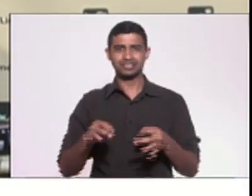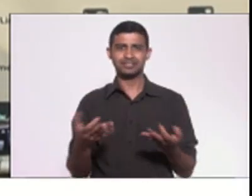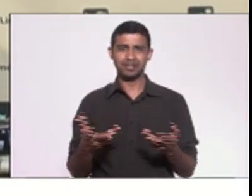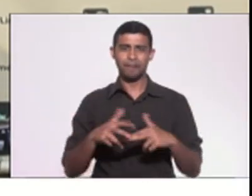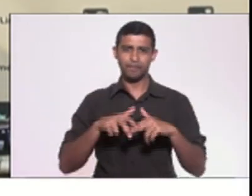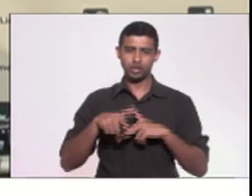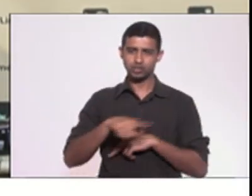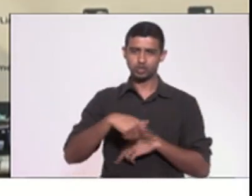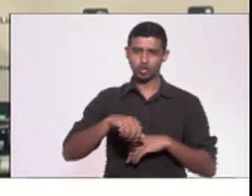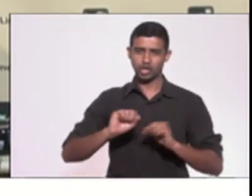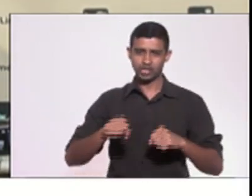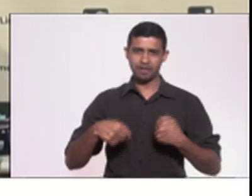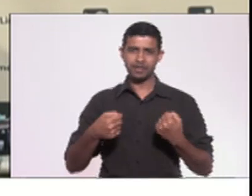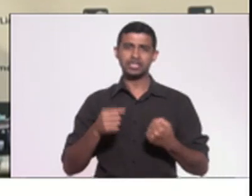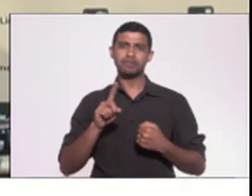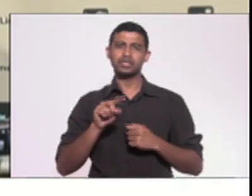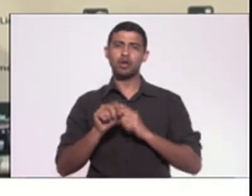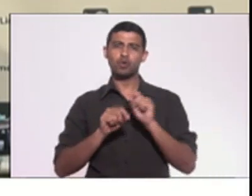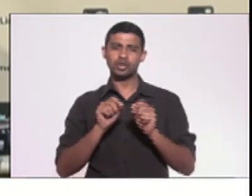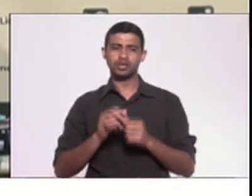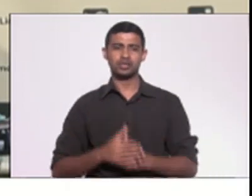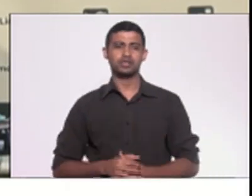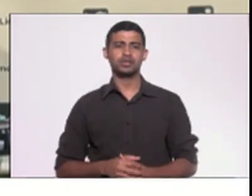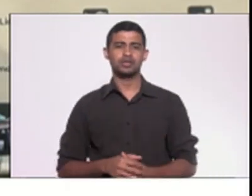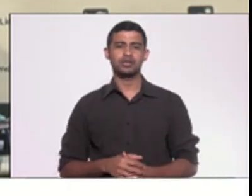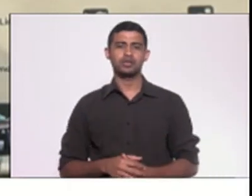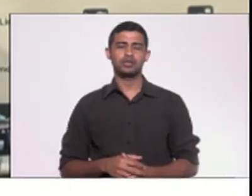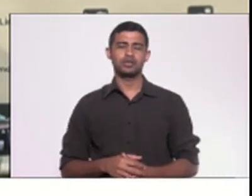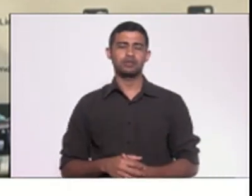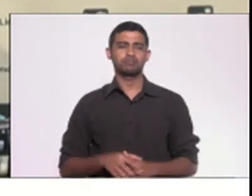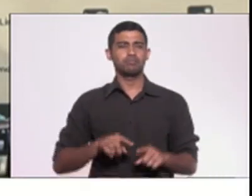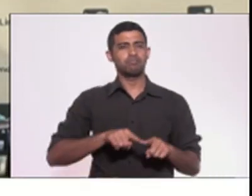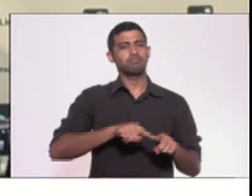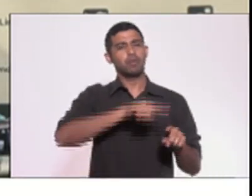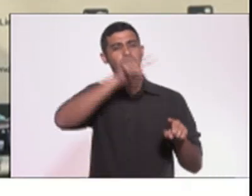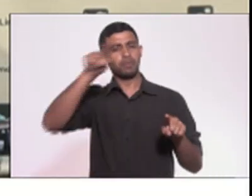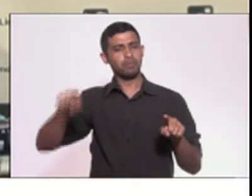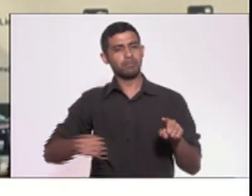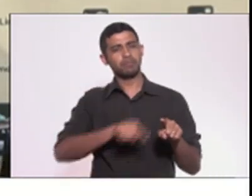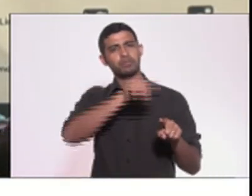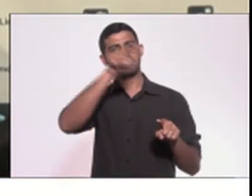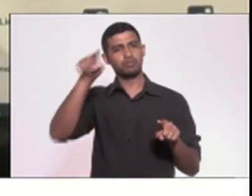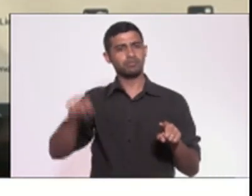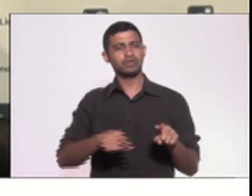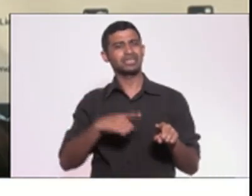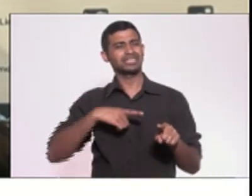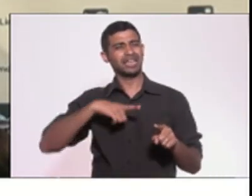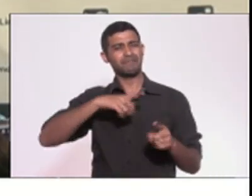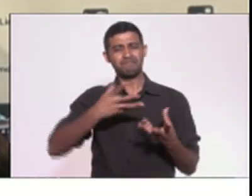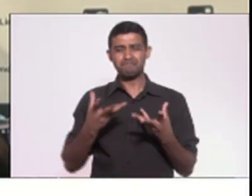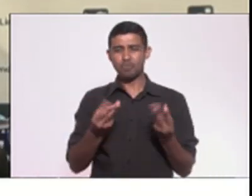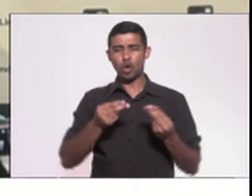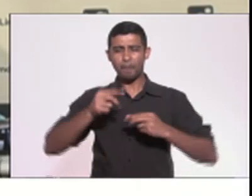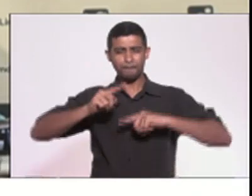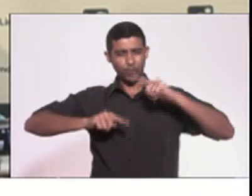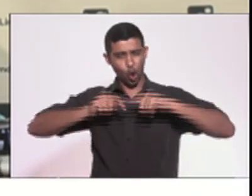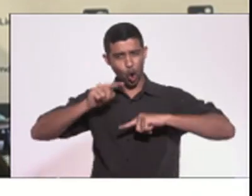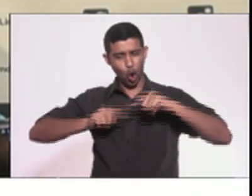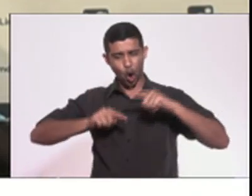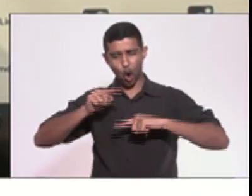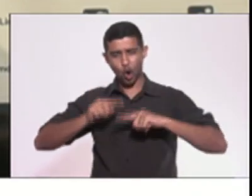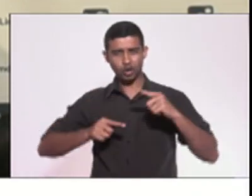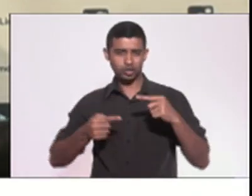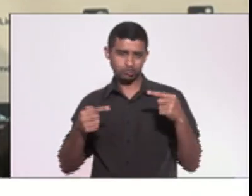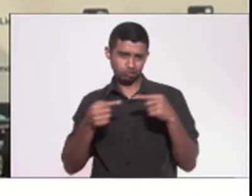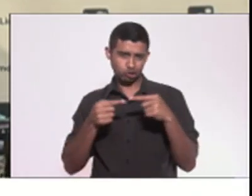defendemos que essa cadeia, nós devemos criar um banco de resíduos, e que esse banco de resíduos seja